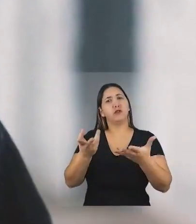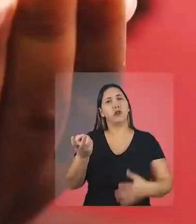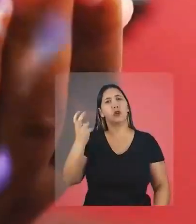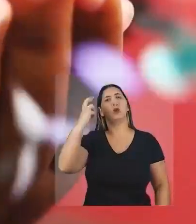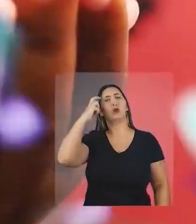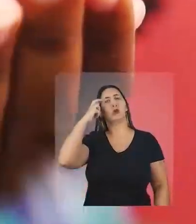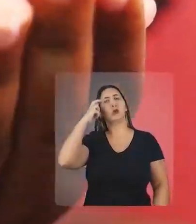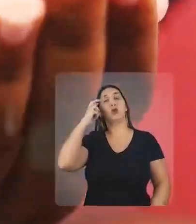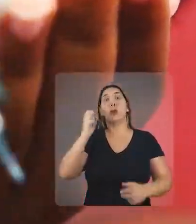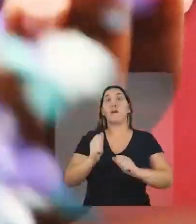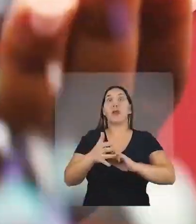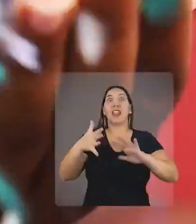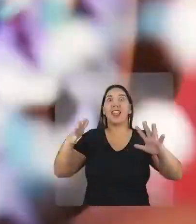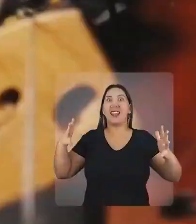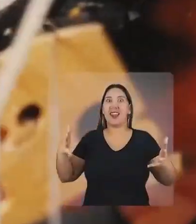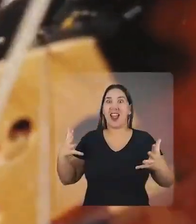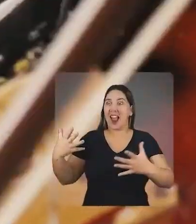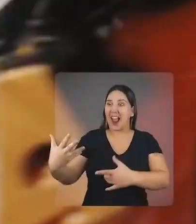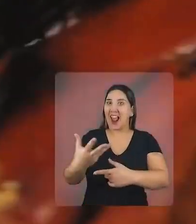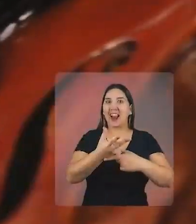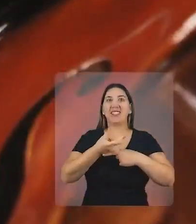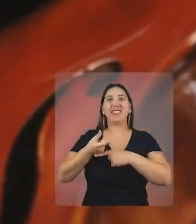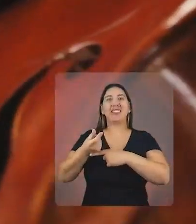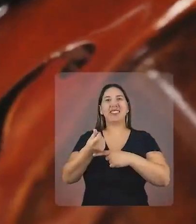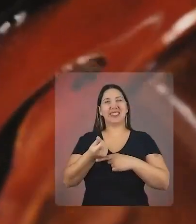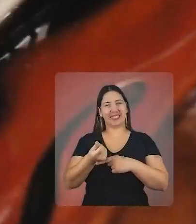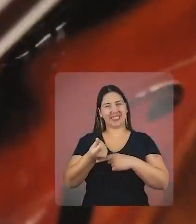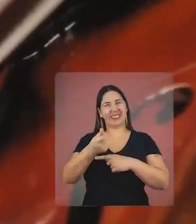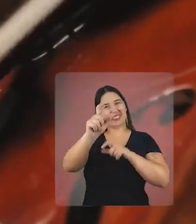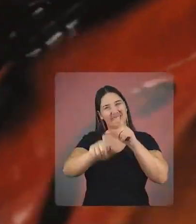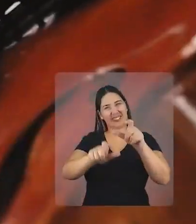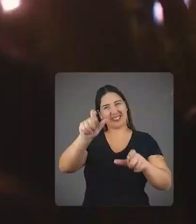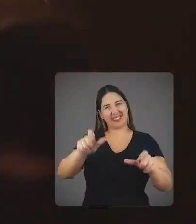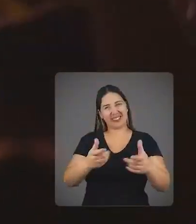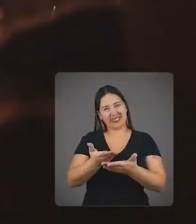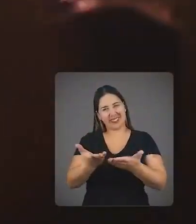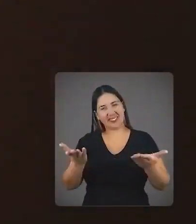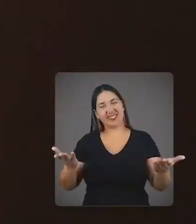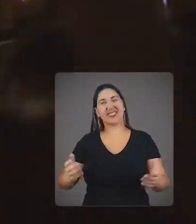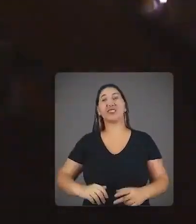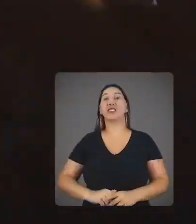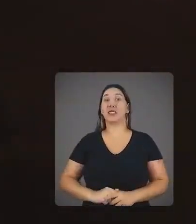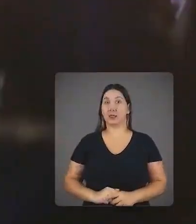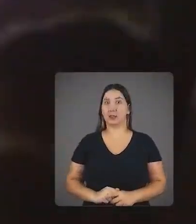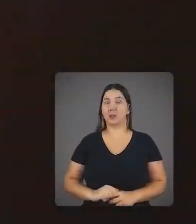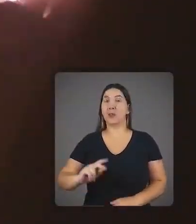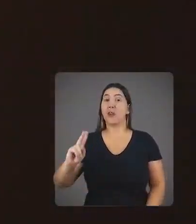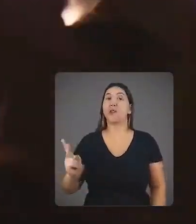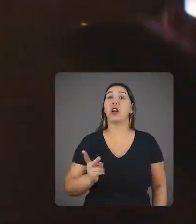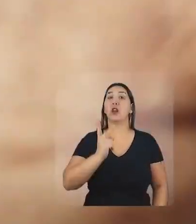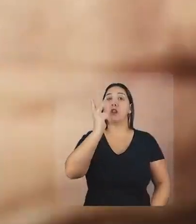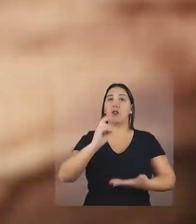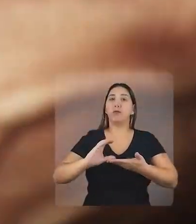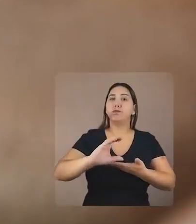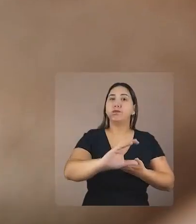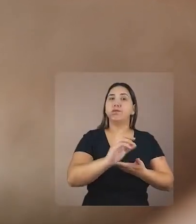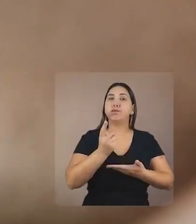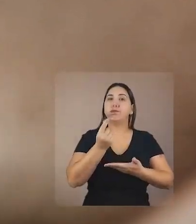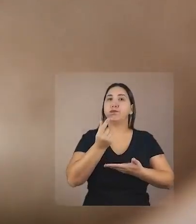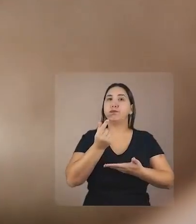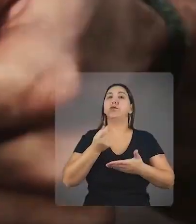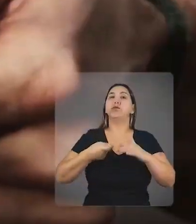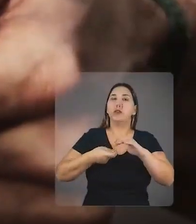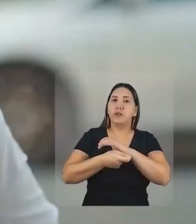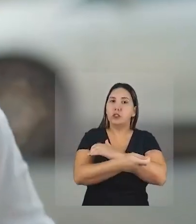vai brilhar como nunca, junto com os nossos talentos. Vamos valorizar e investir no Fundo Municipal